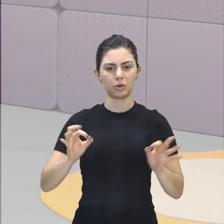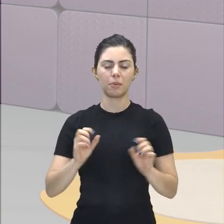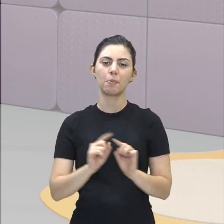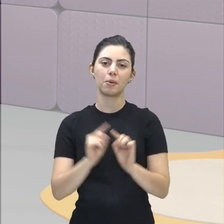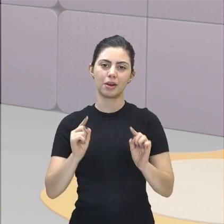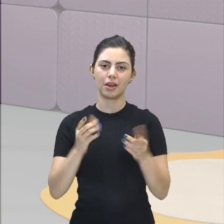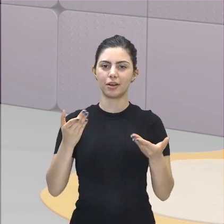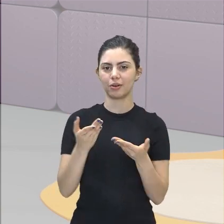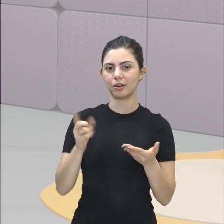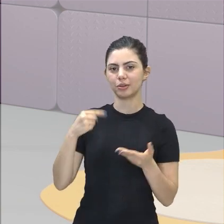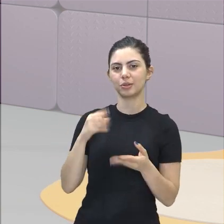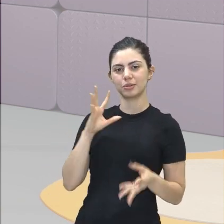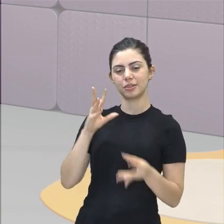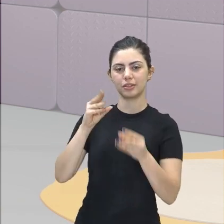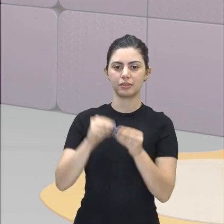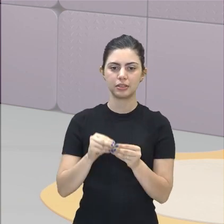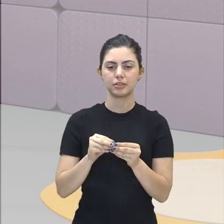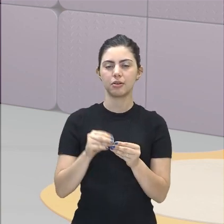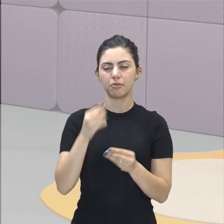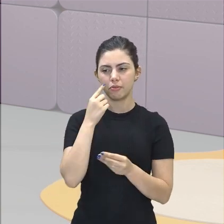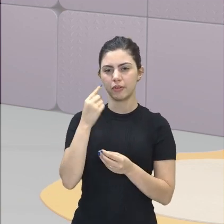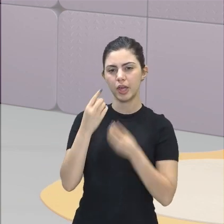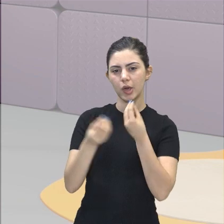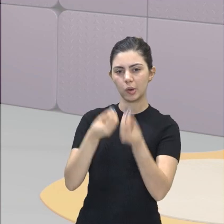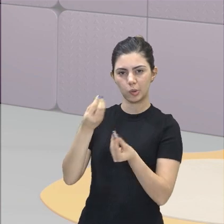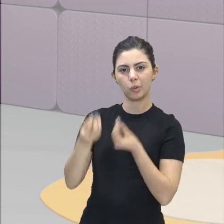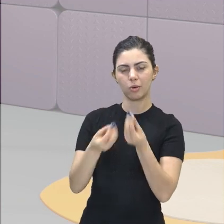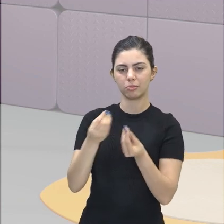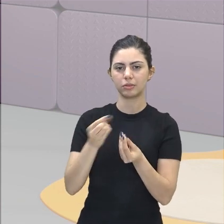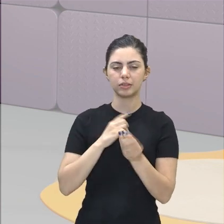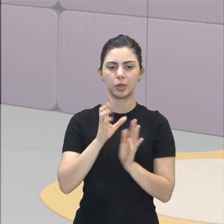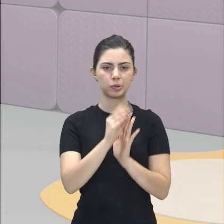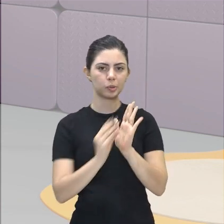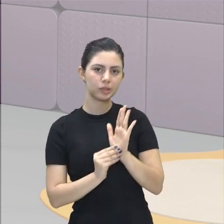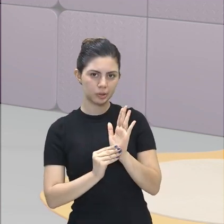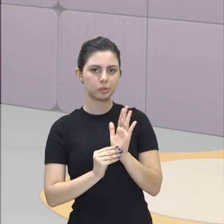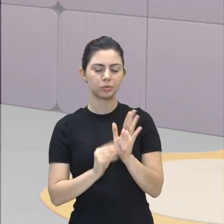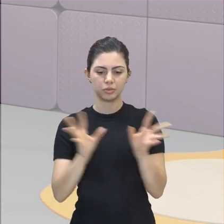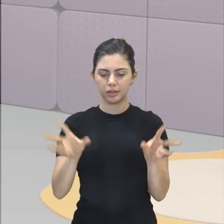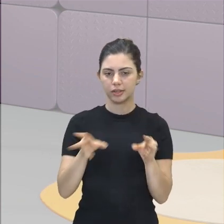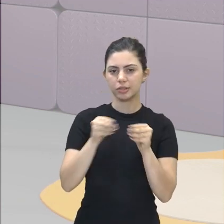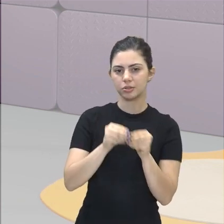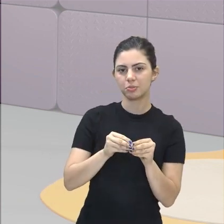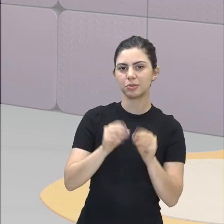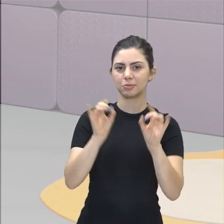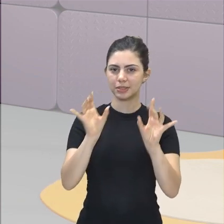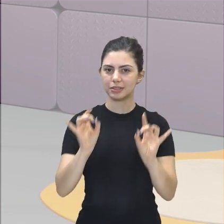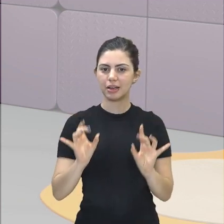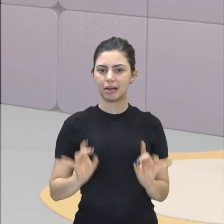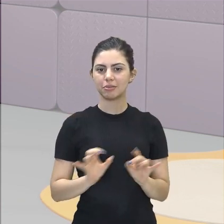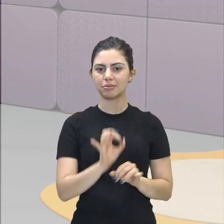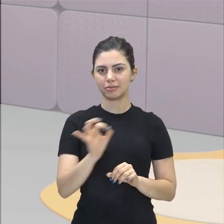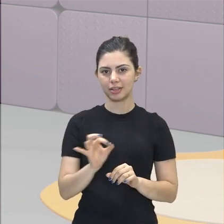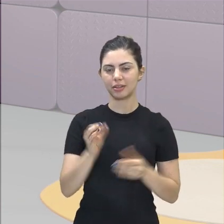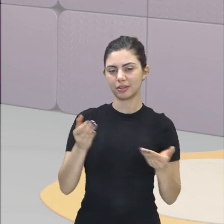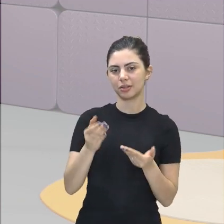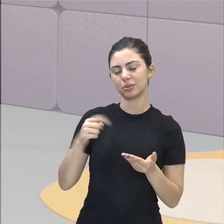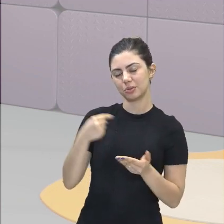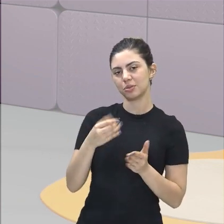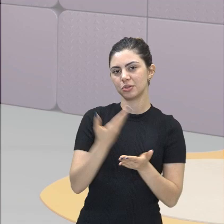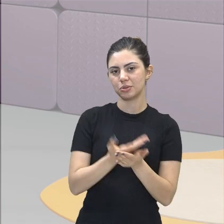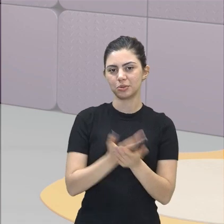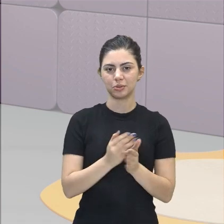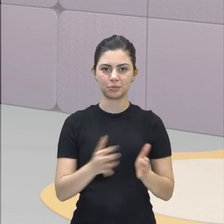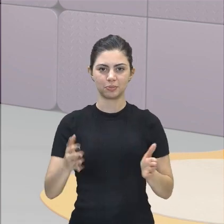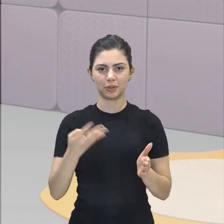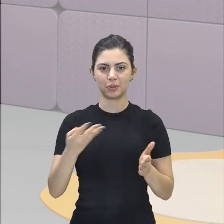vai agora observar, fazer um compilado ali, os melhores momentos do que a gente viu ao longo dessas